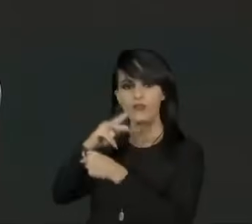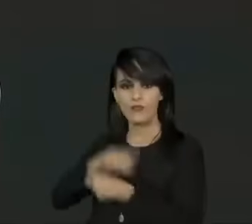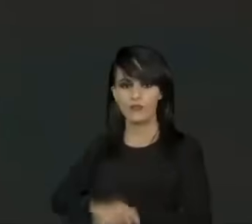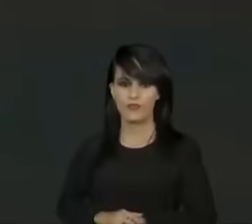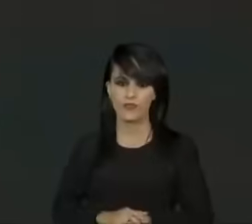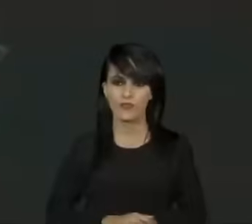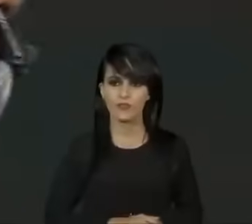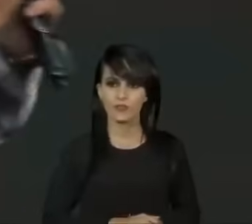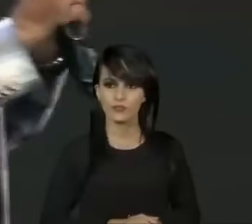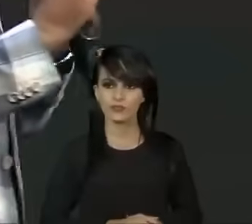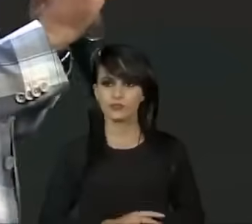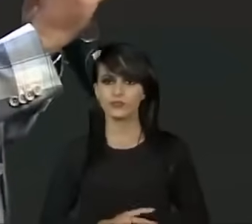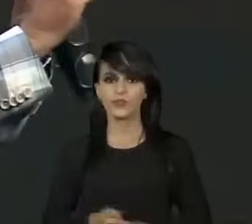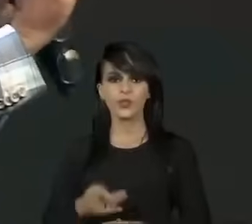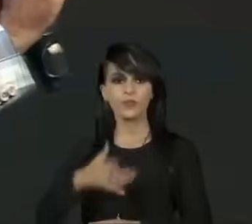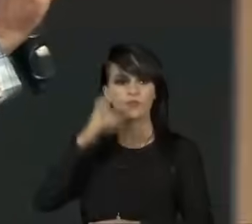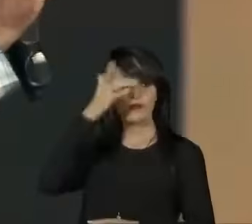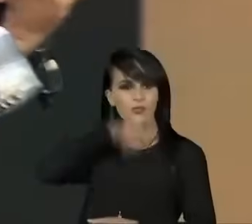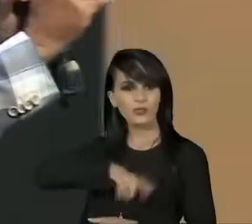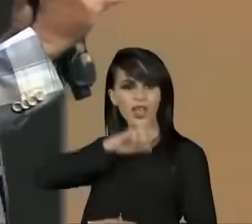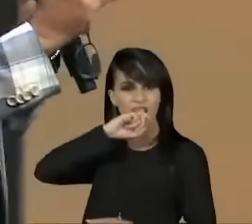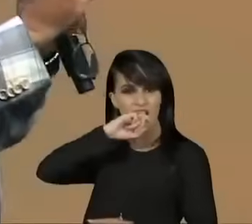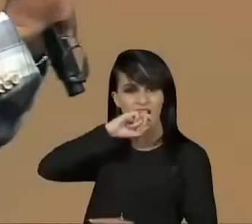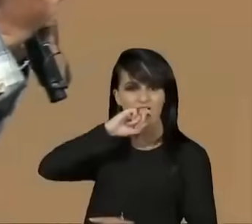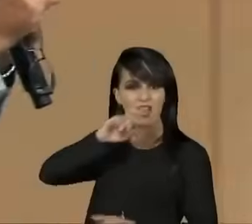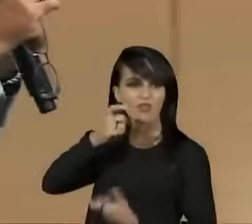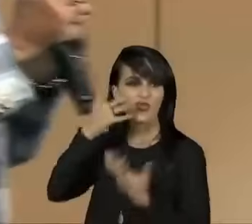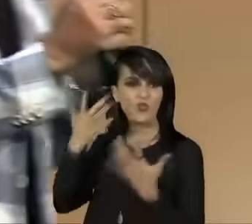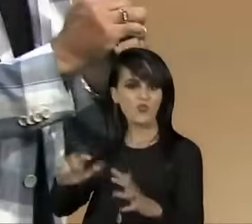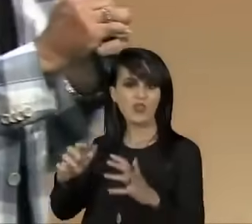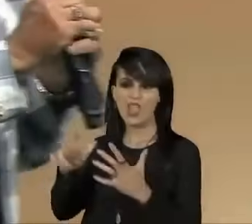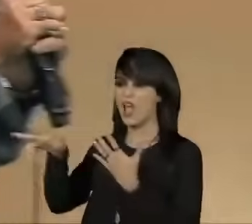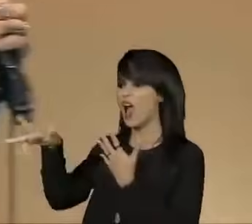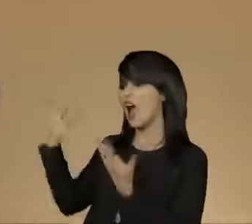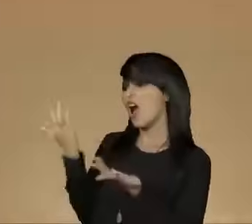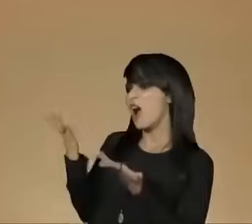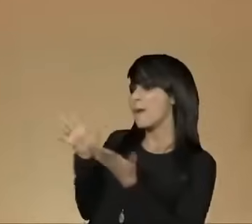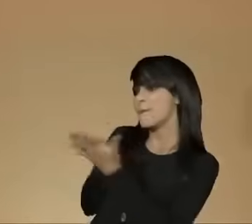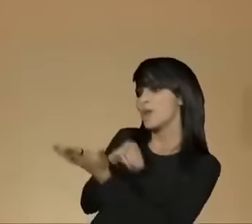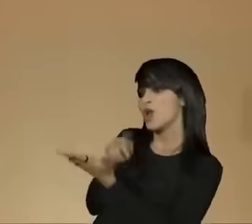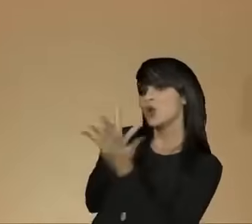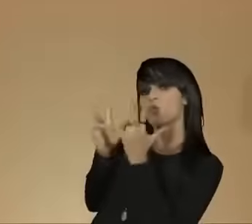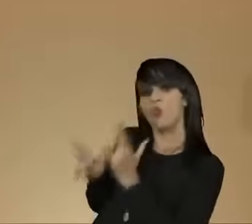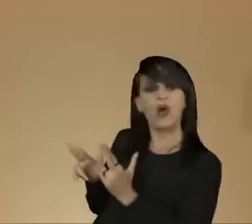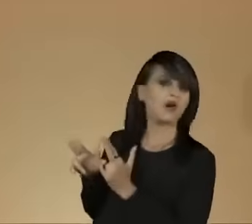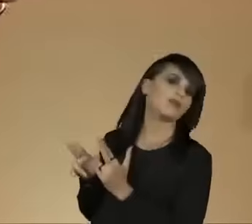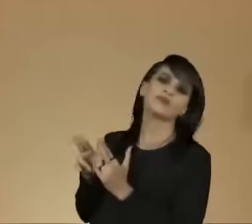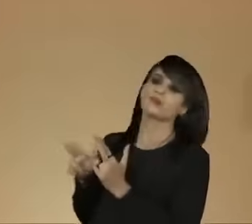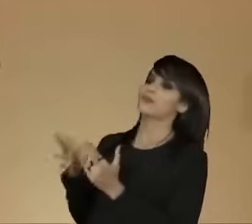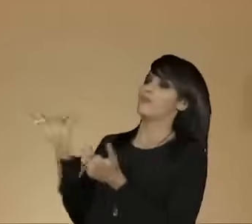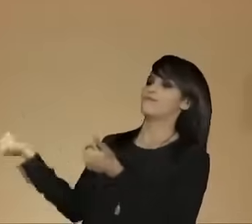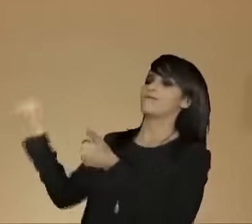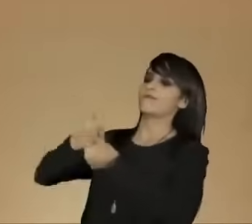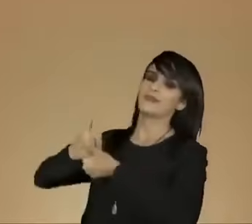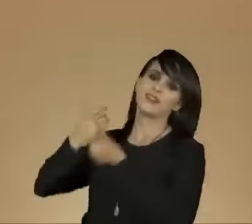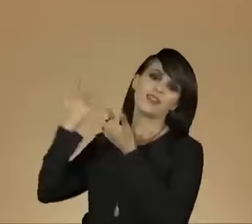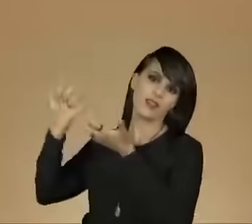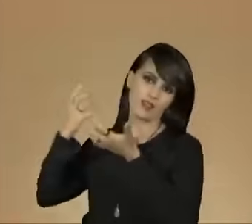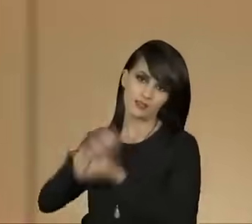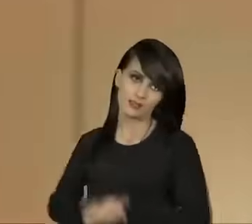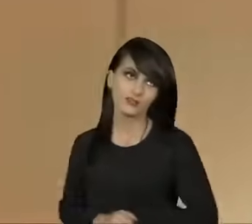tem o invejoso não quer ser parecido com que você é ele quer ser o que você